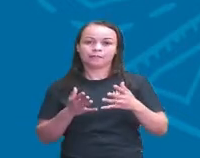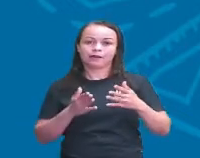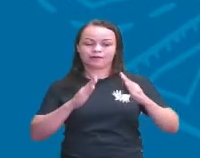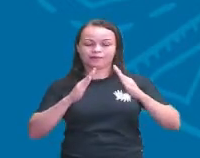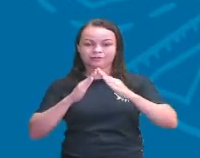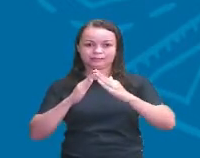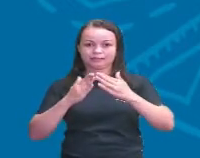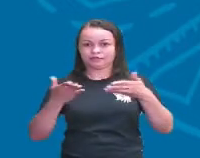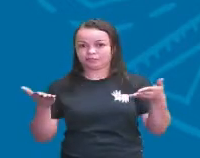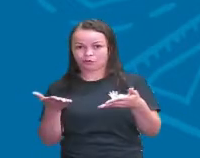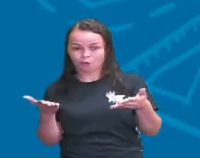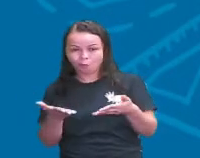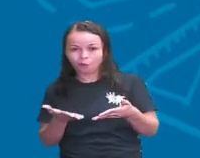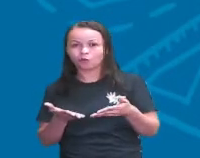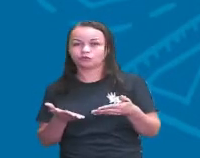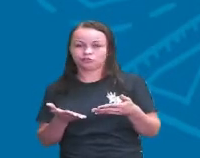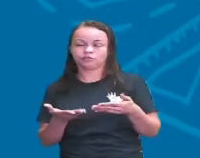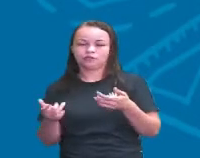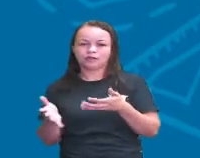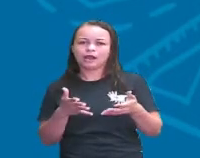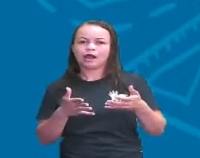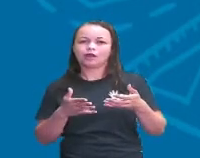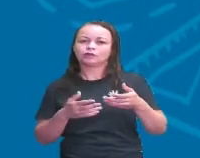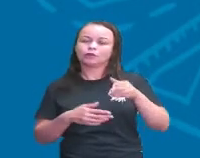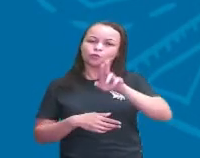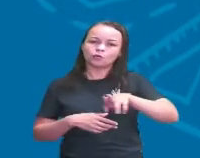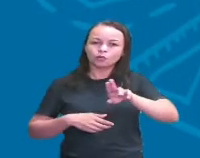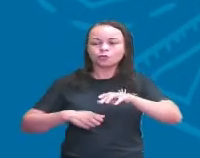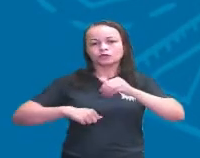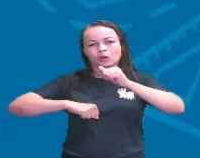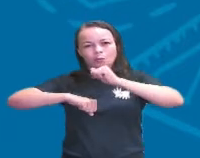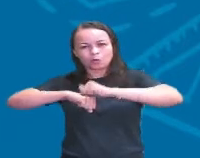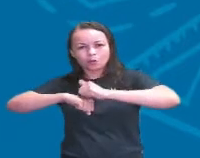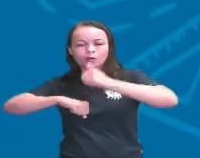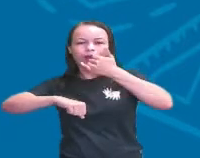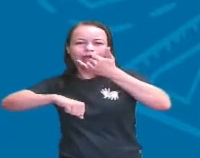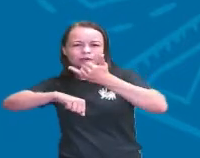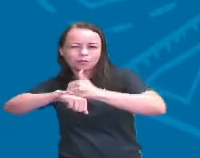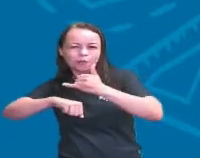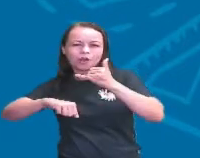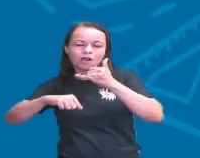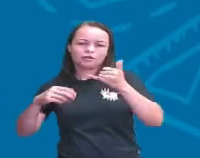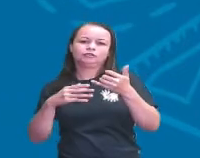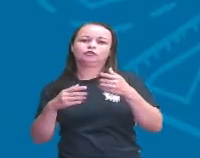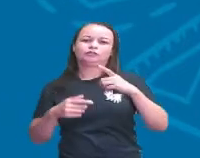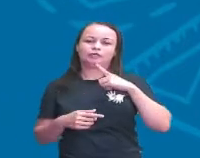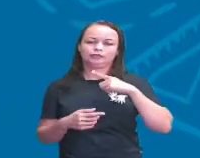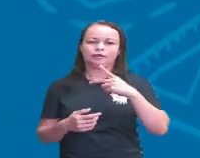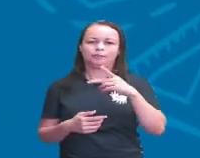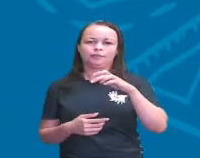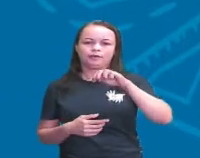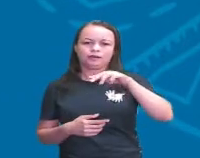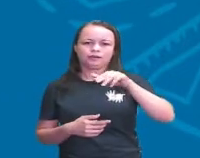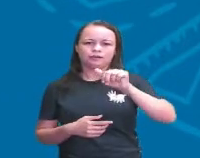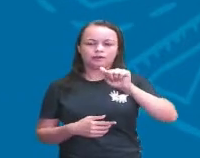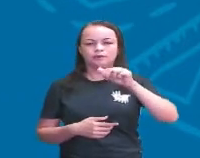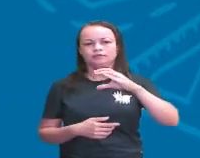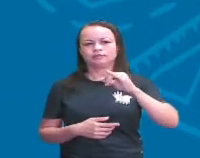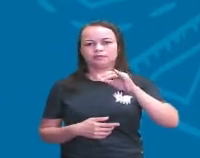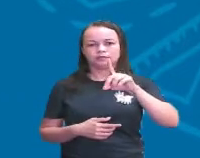residência hoje em dia, é mais usado o concreto e o aço, para ter a resistência e a tenacidade